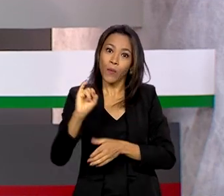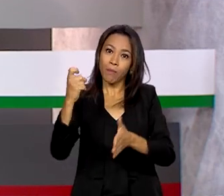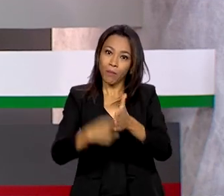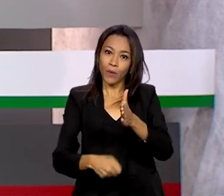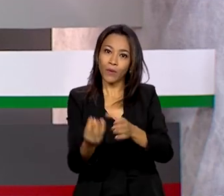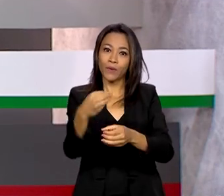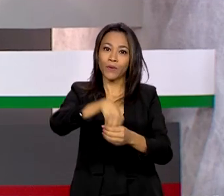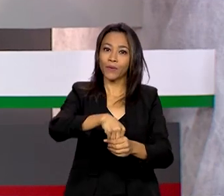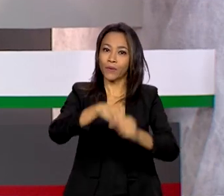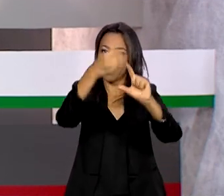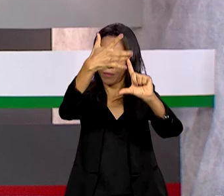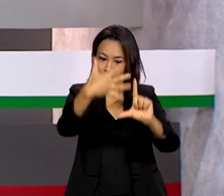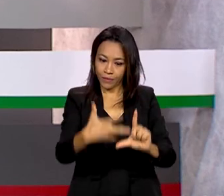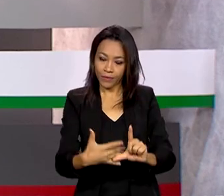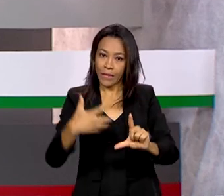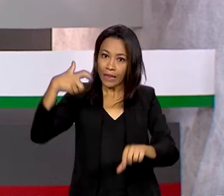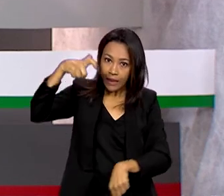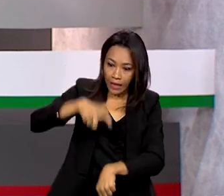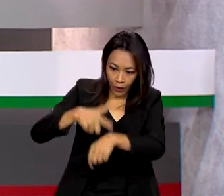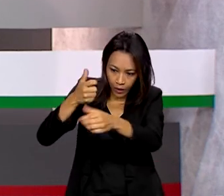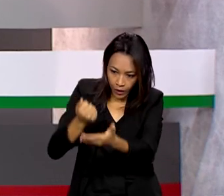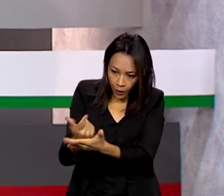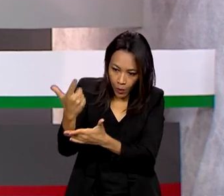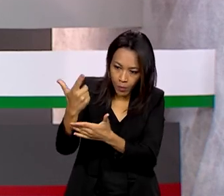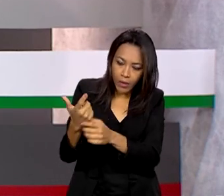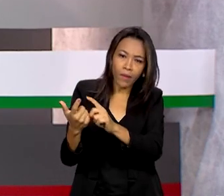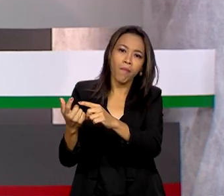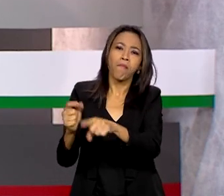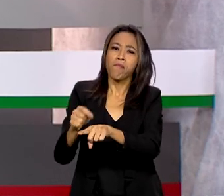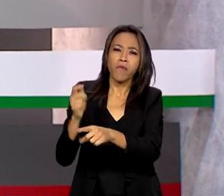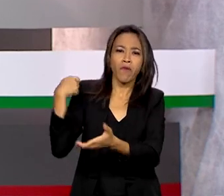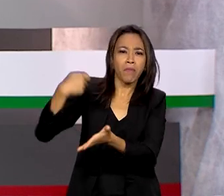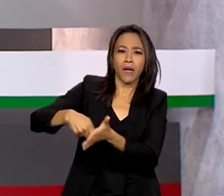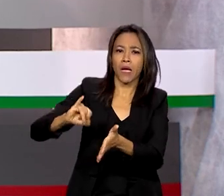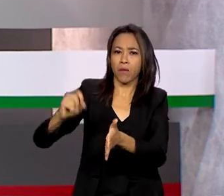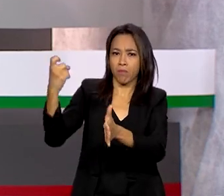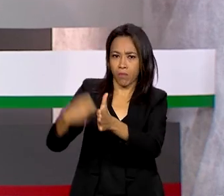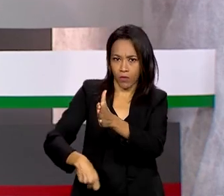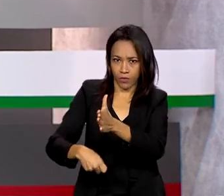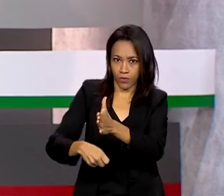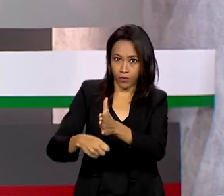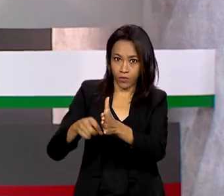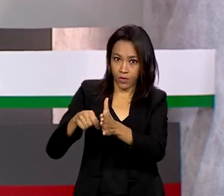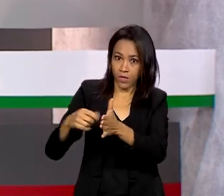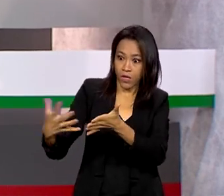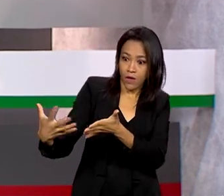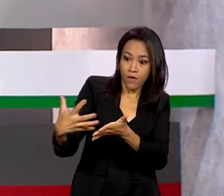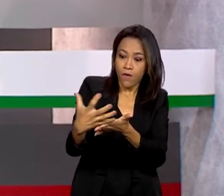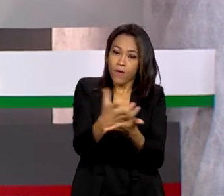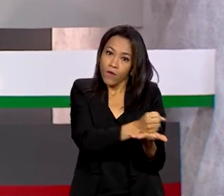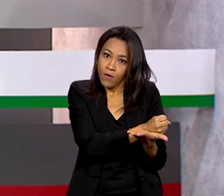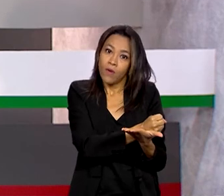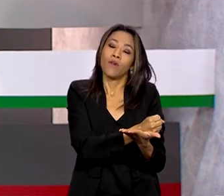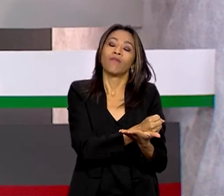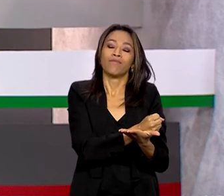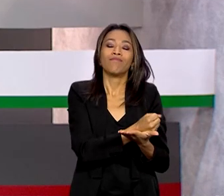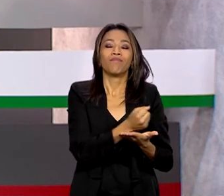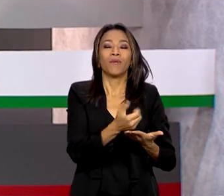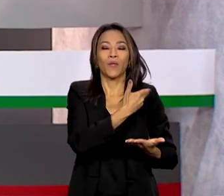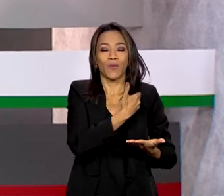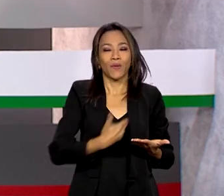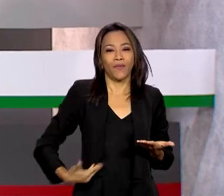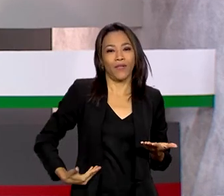digital. No ato da compra, o consumidor não vai pagar nenhum tributo, que vai ser, sim, recolhido pelo governo diretamente